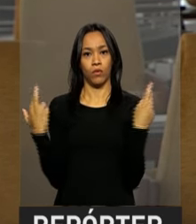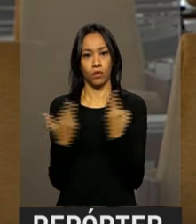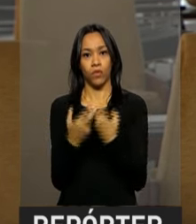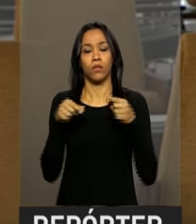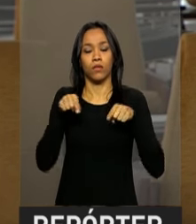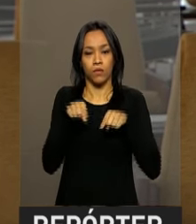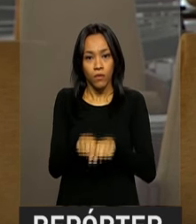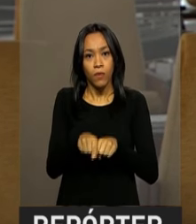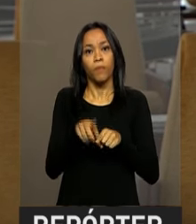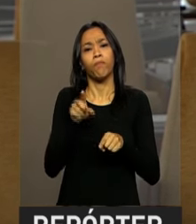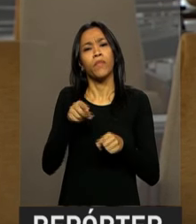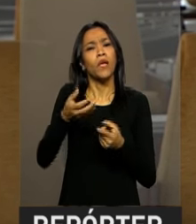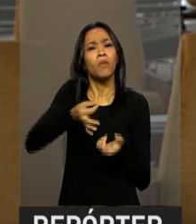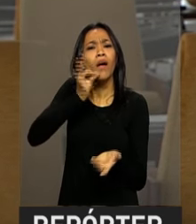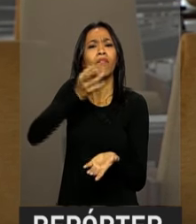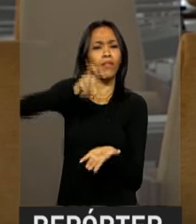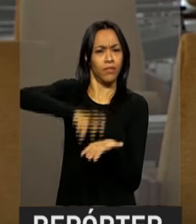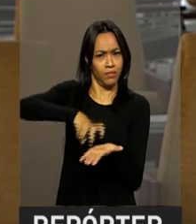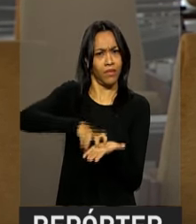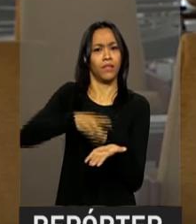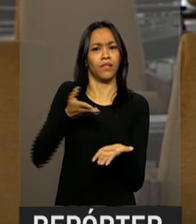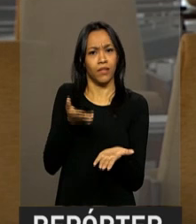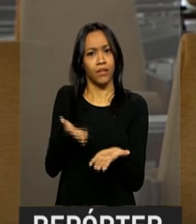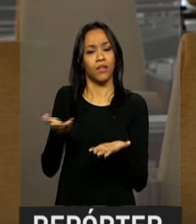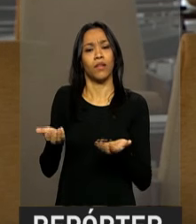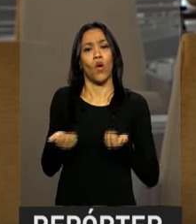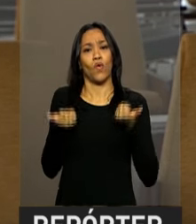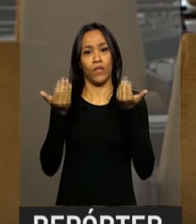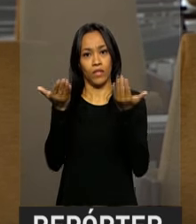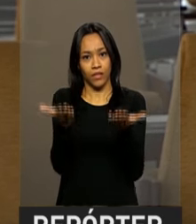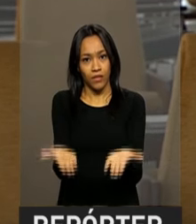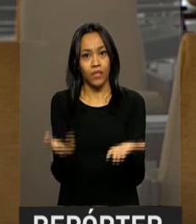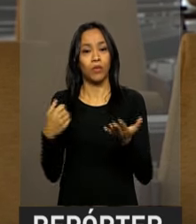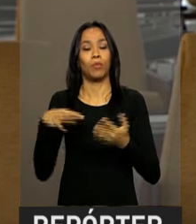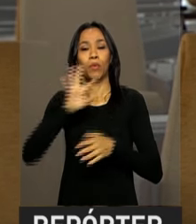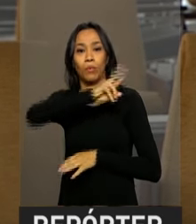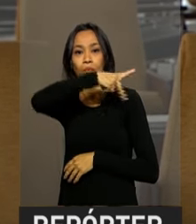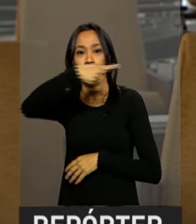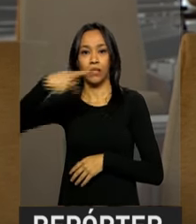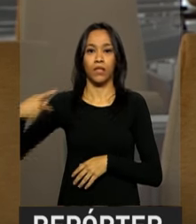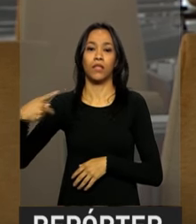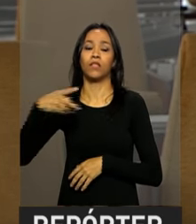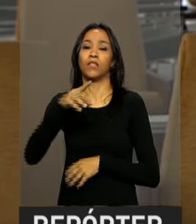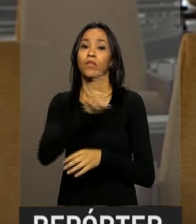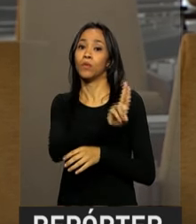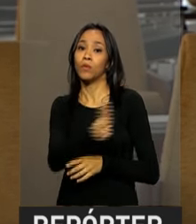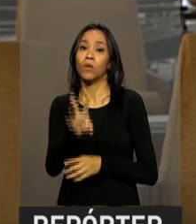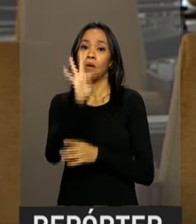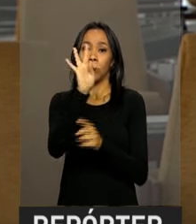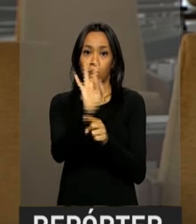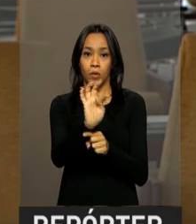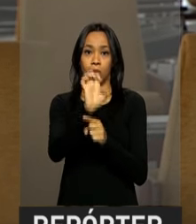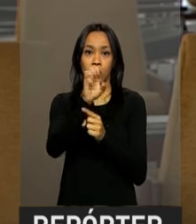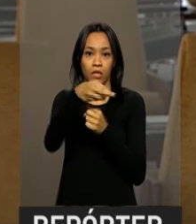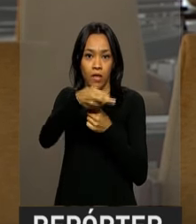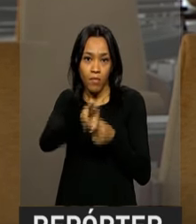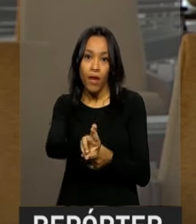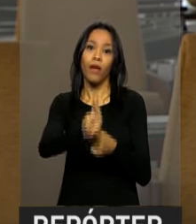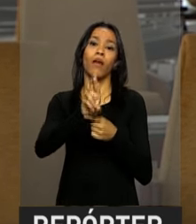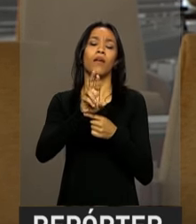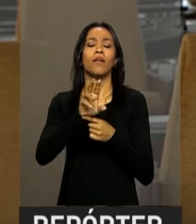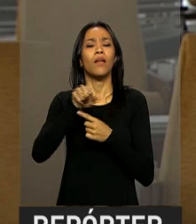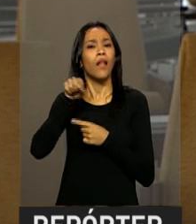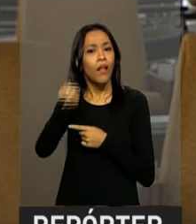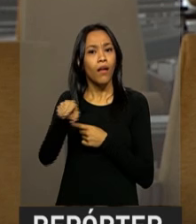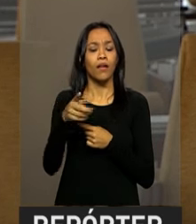participam aí desse café da manhã um café da manhã oferecido pelo presidente Michel Temer lá no palácio do Jaburu a gente lembra aí Que no